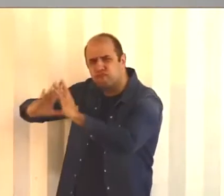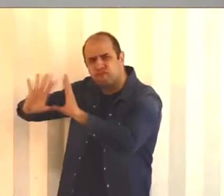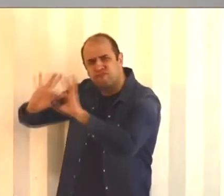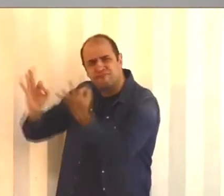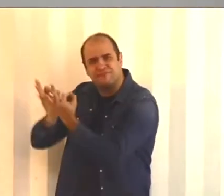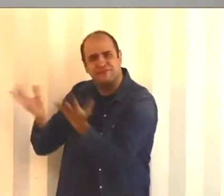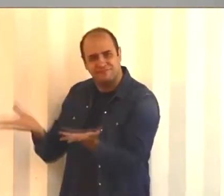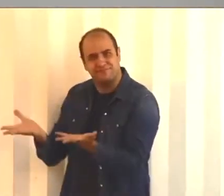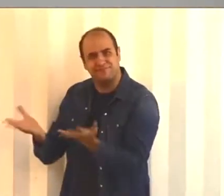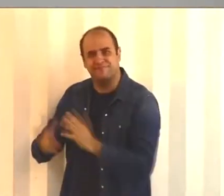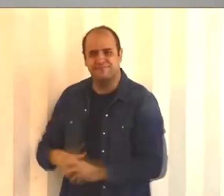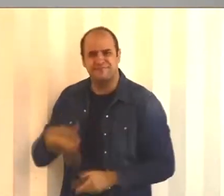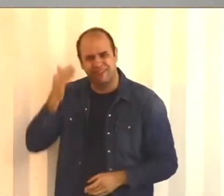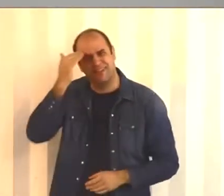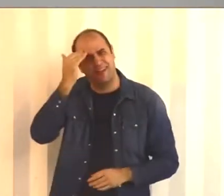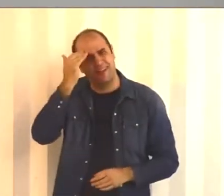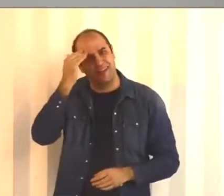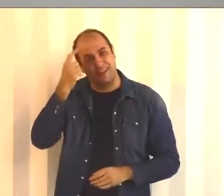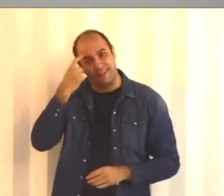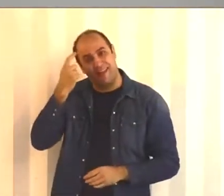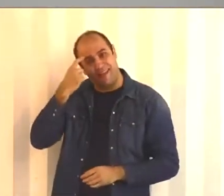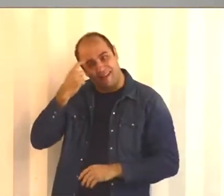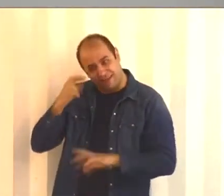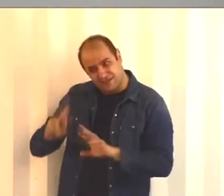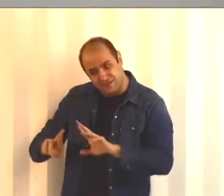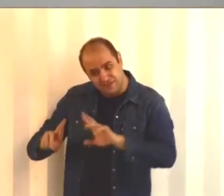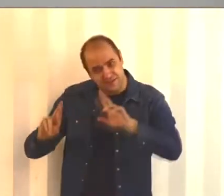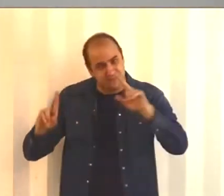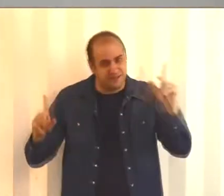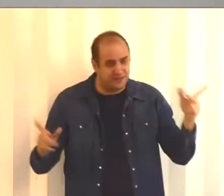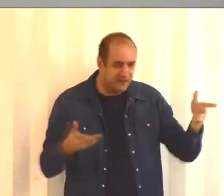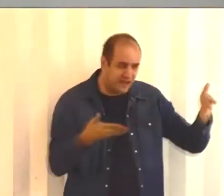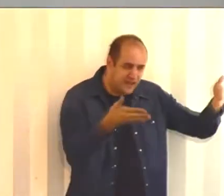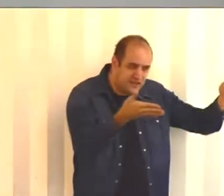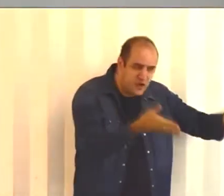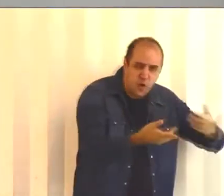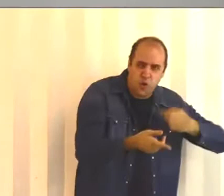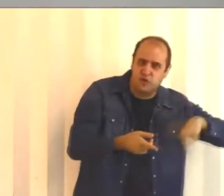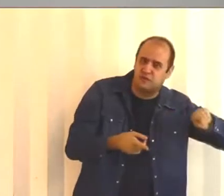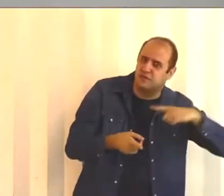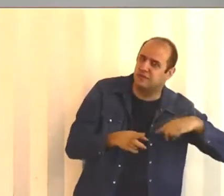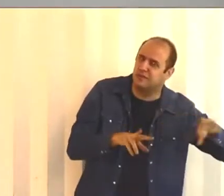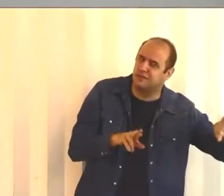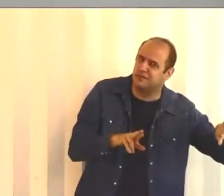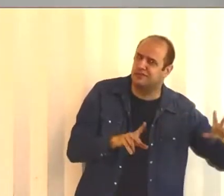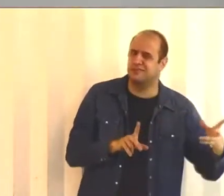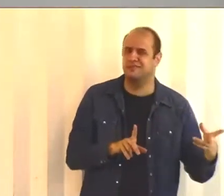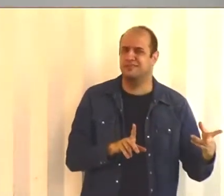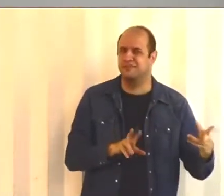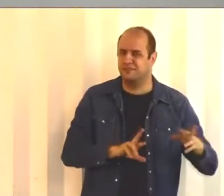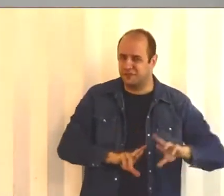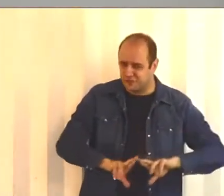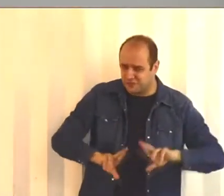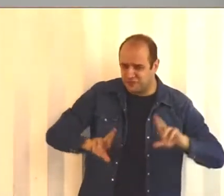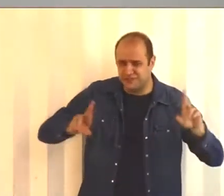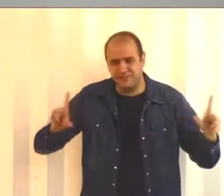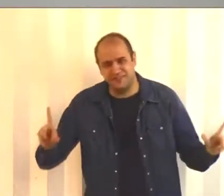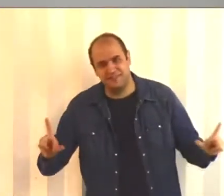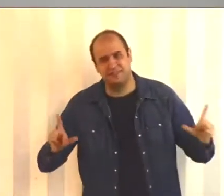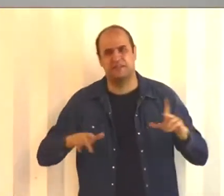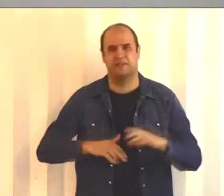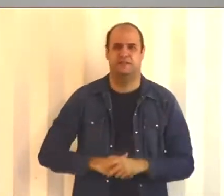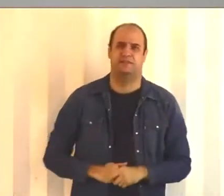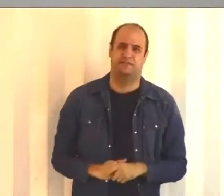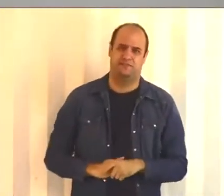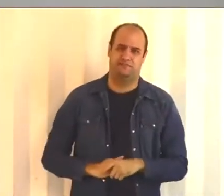Vocês percebem como é diferente o conceito de família do Oriente Próximo, do Oriente dos tempos bíblicos